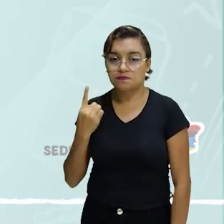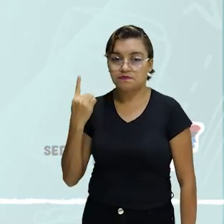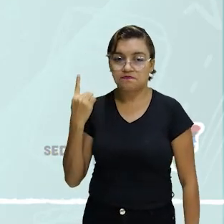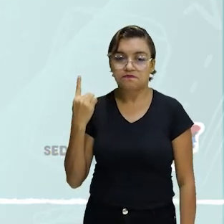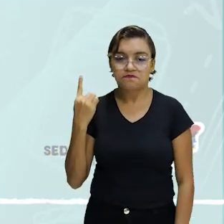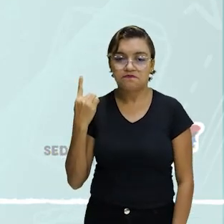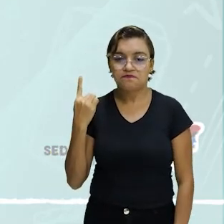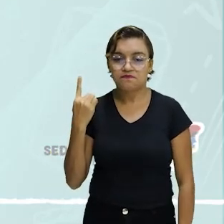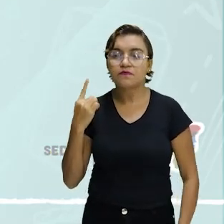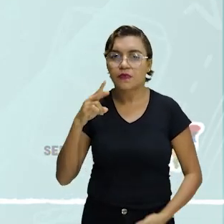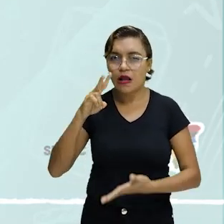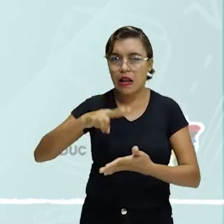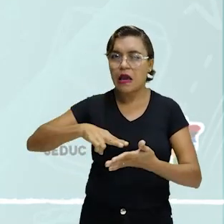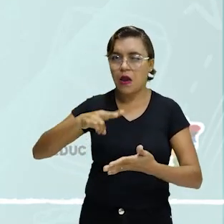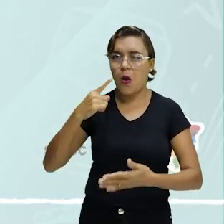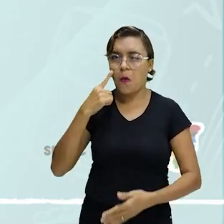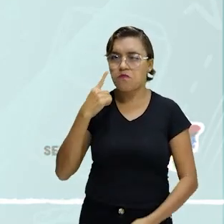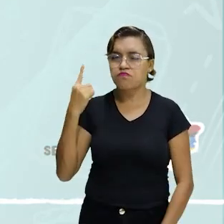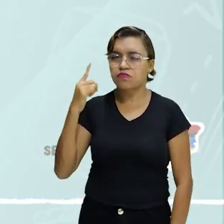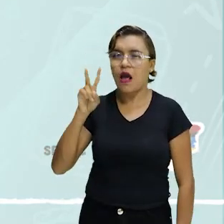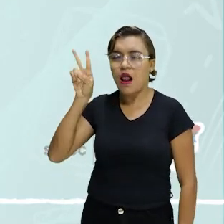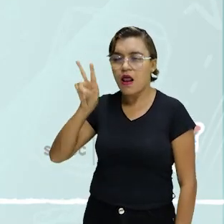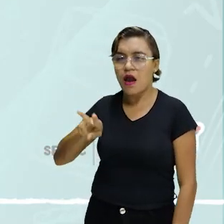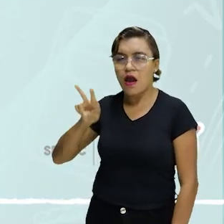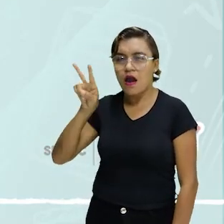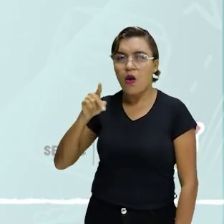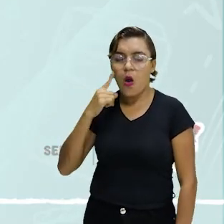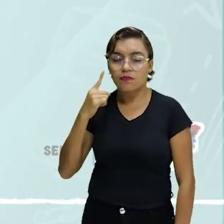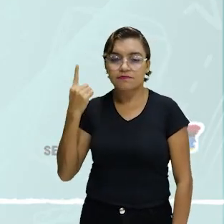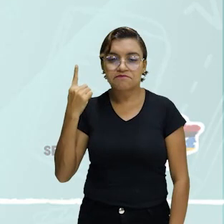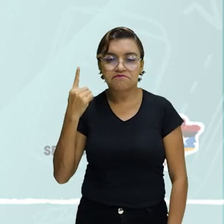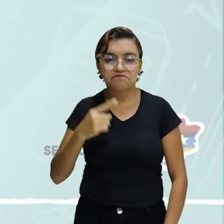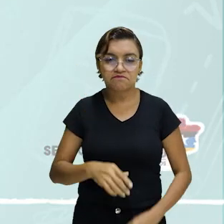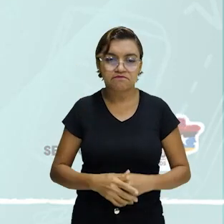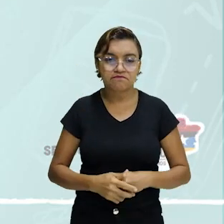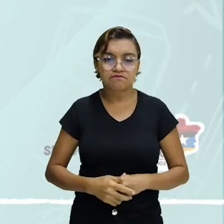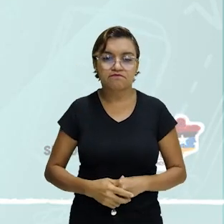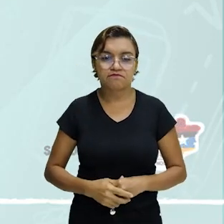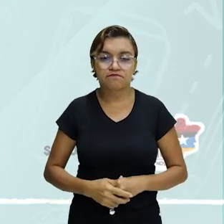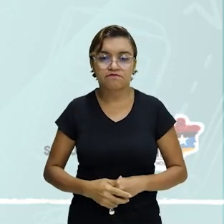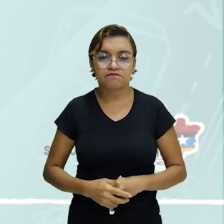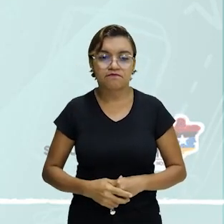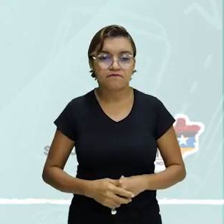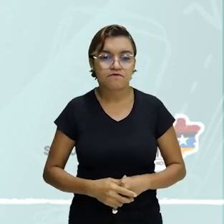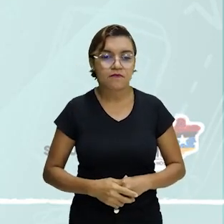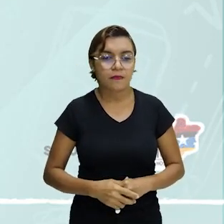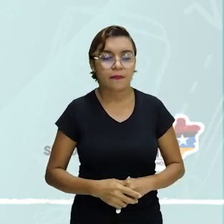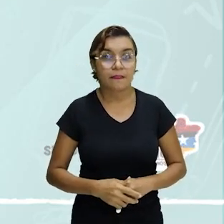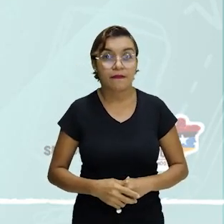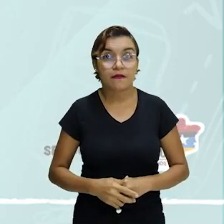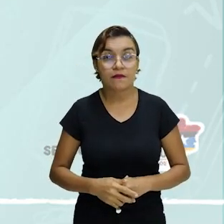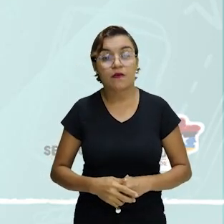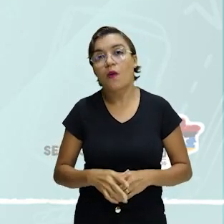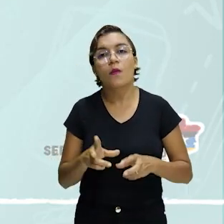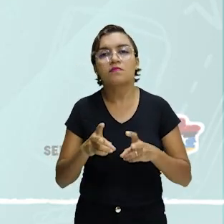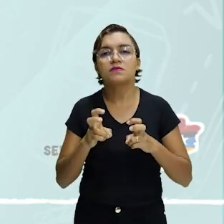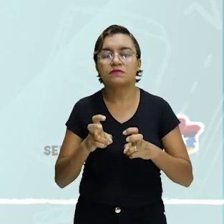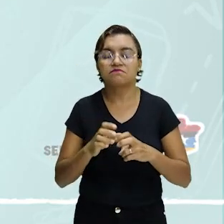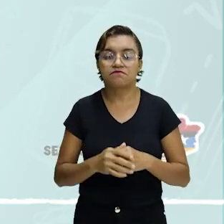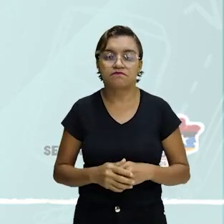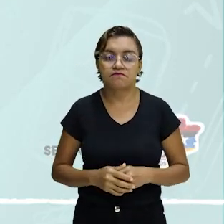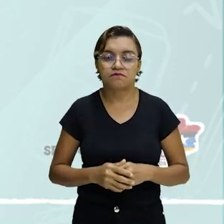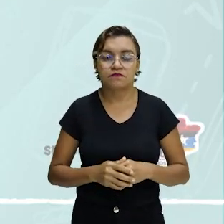estrelas é o cão, premissa menor. Logo, aquele grupo de estrelas ladra, conclusão. Veja só.